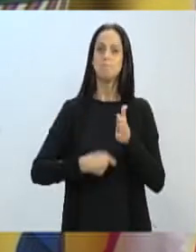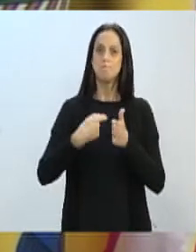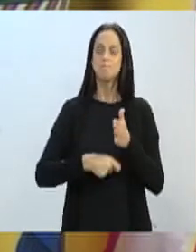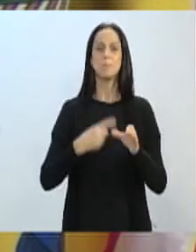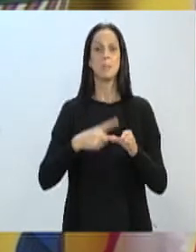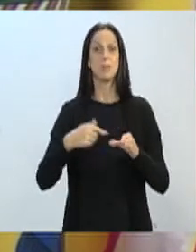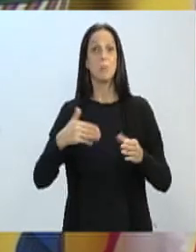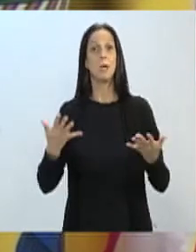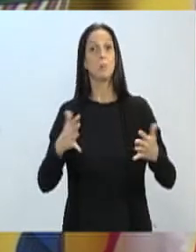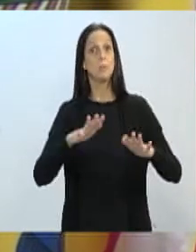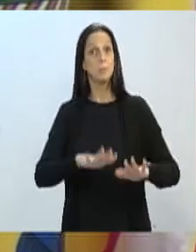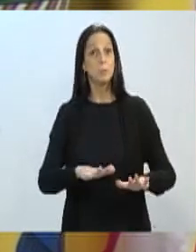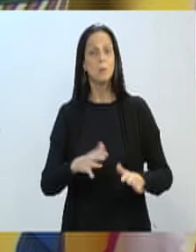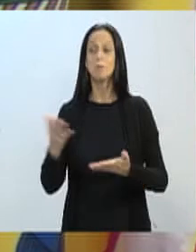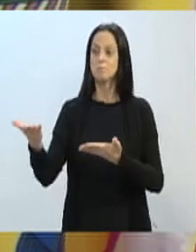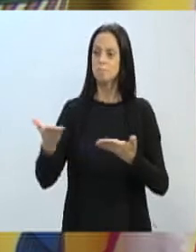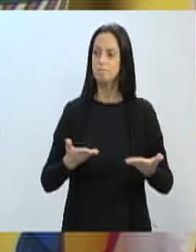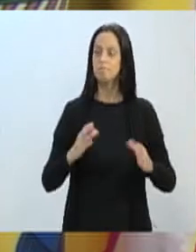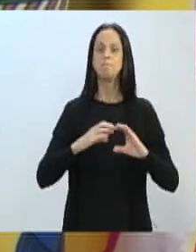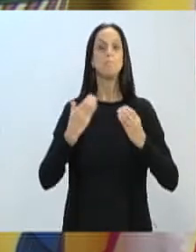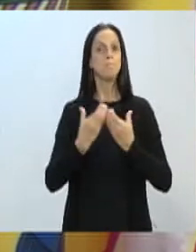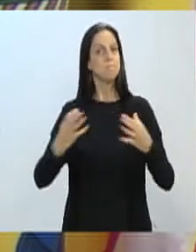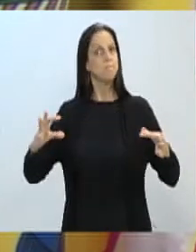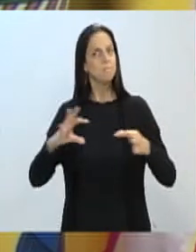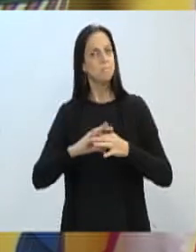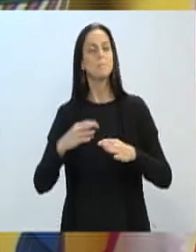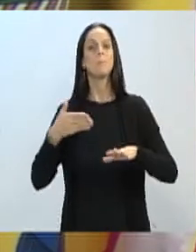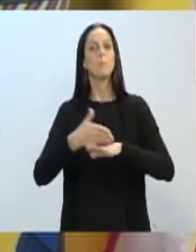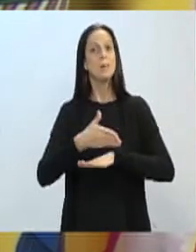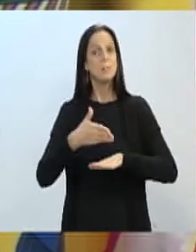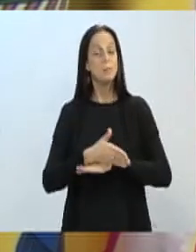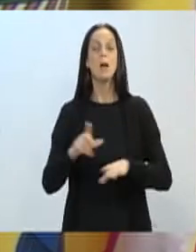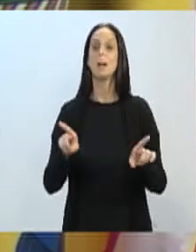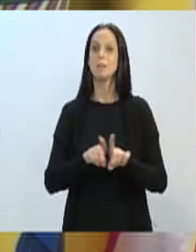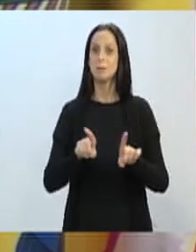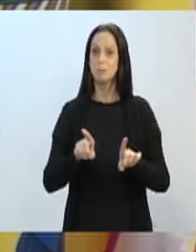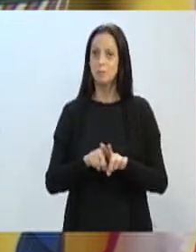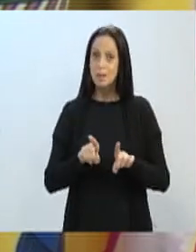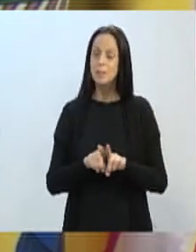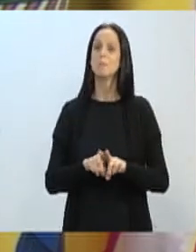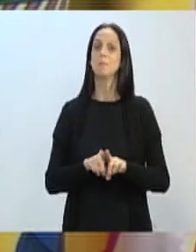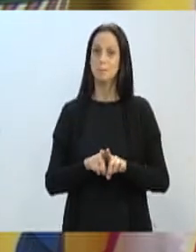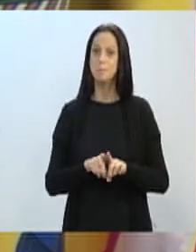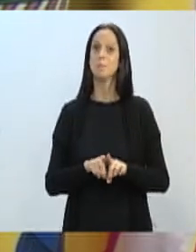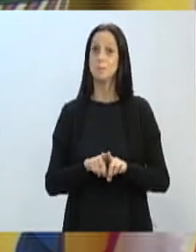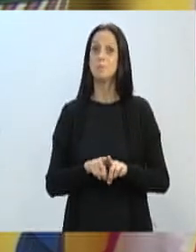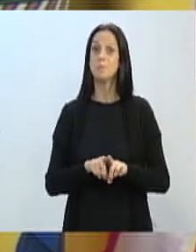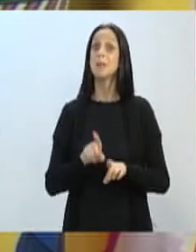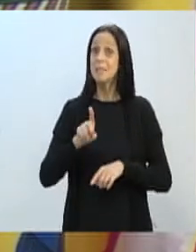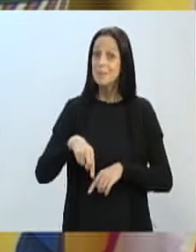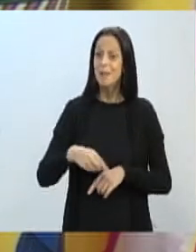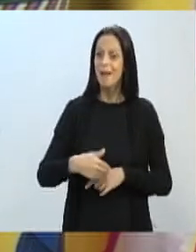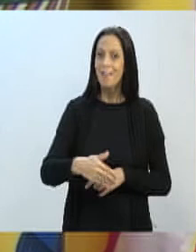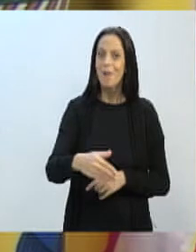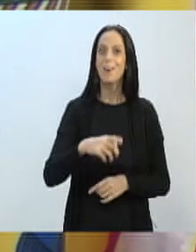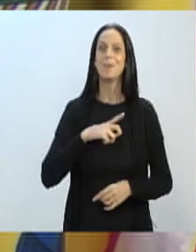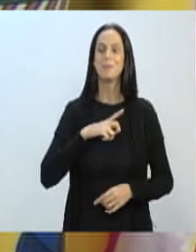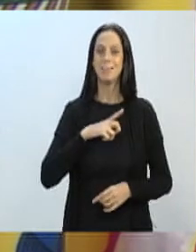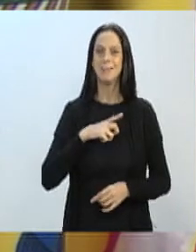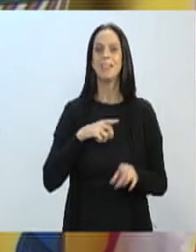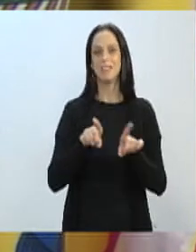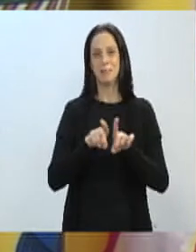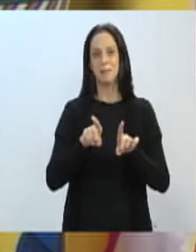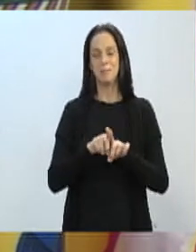inclusiva convidando também a comunidade a participar e prestigiar este importante ato dessa seção para autistas que vai começar agora